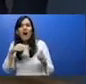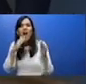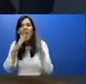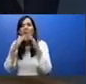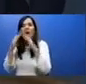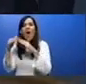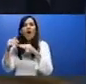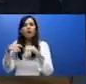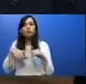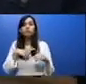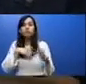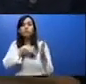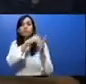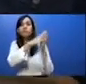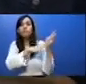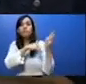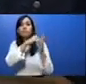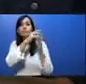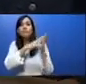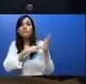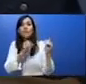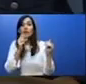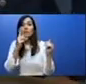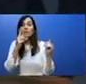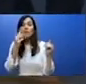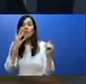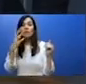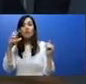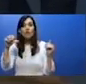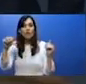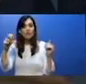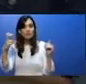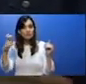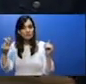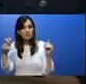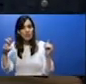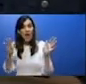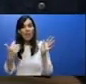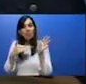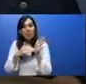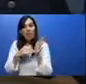que foi pintado entre 1495 e